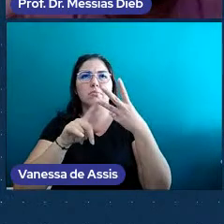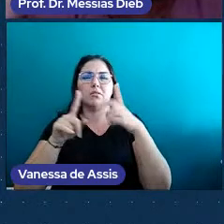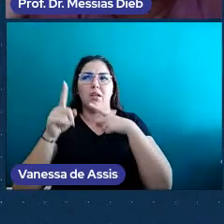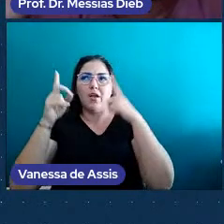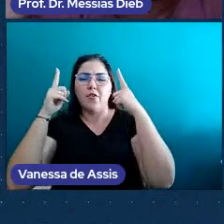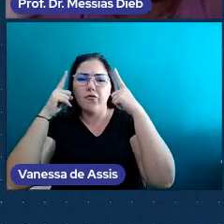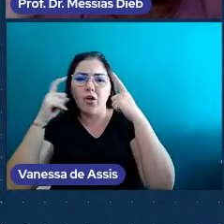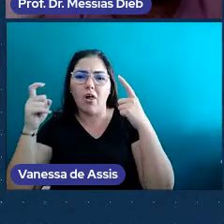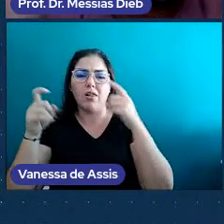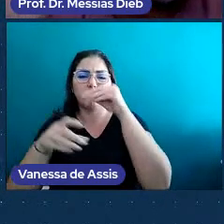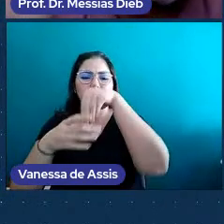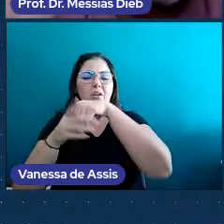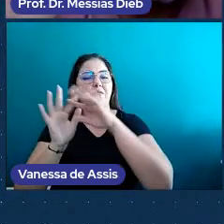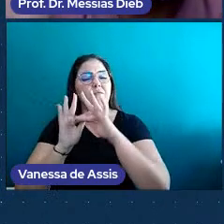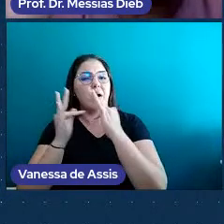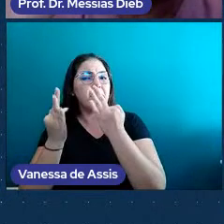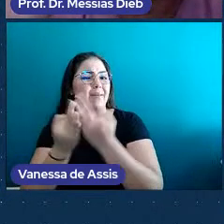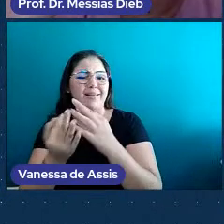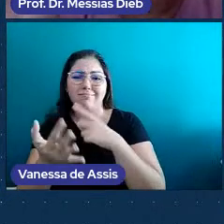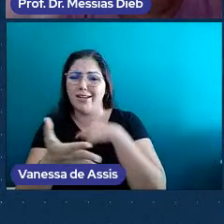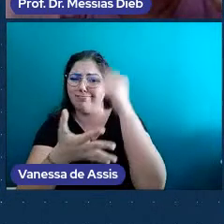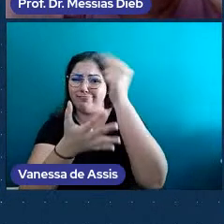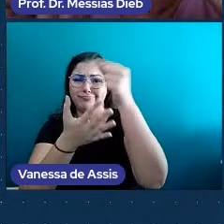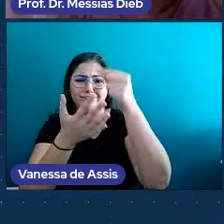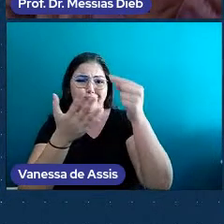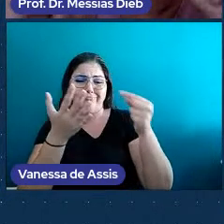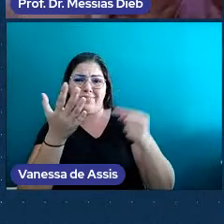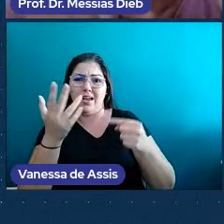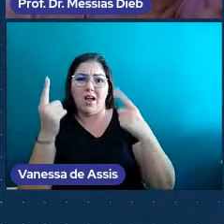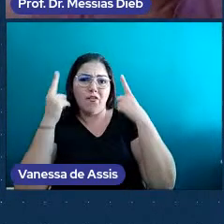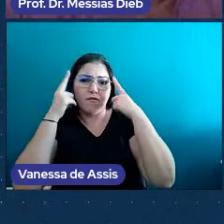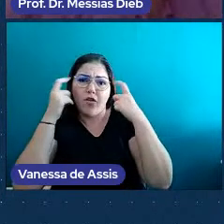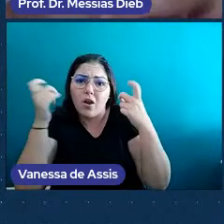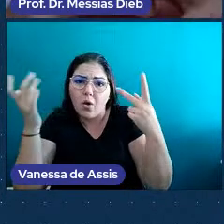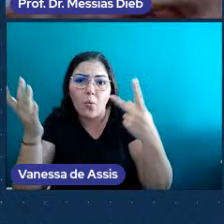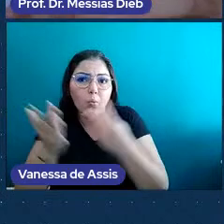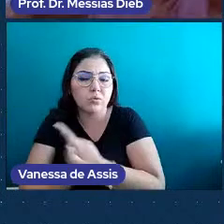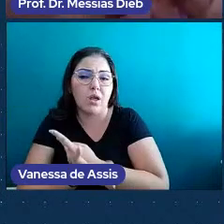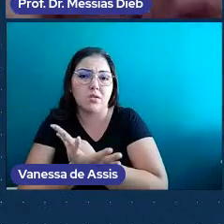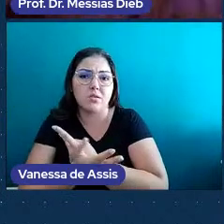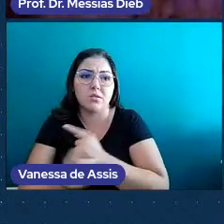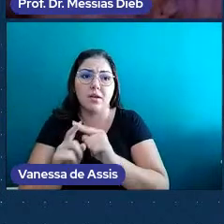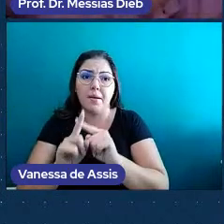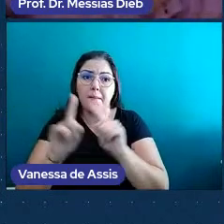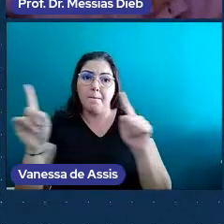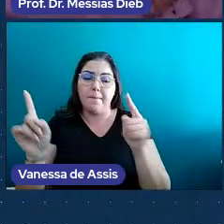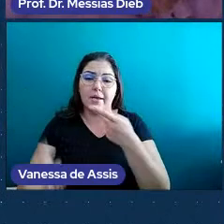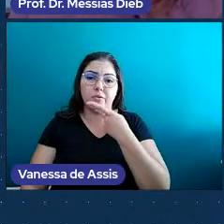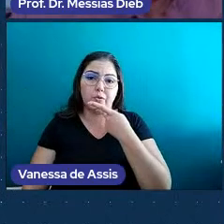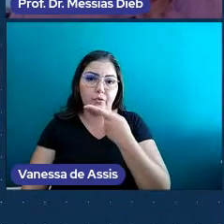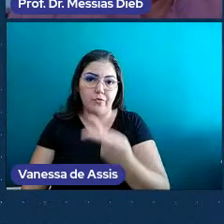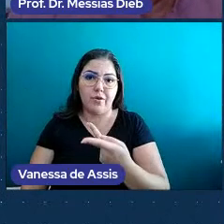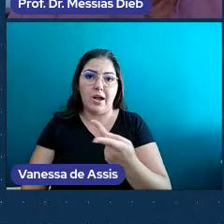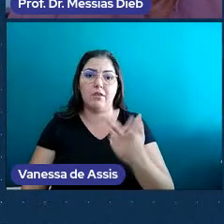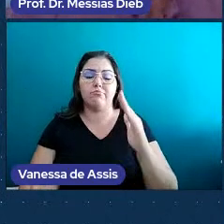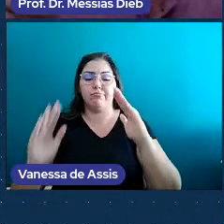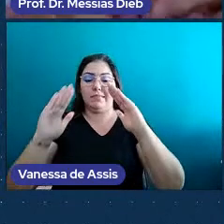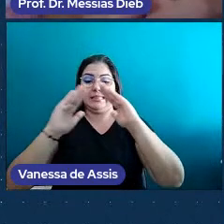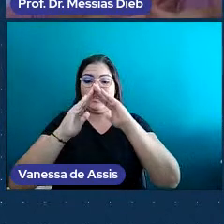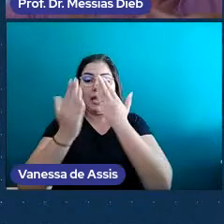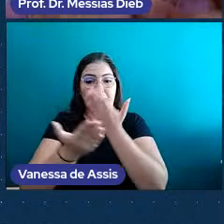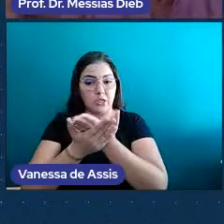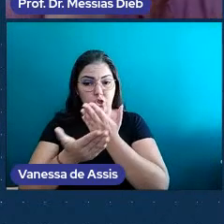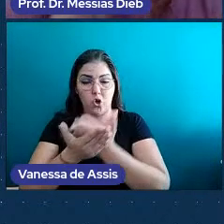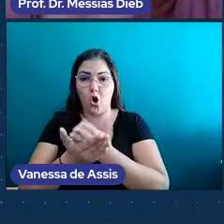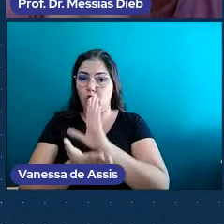em várias situações, né? Mas quando eu digo eu vou estudar a violência escolar, eu já delimitei. Não vou estudar a violência mais em canto nenhum, só